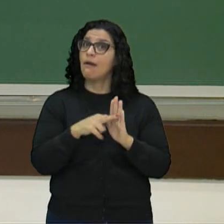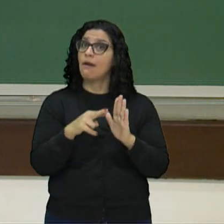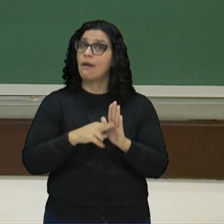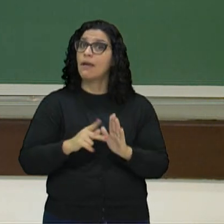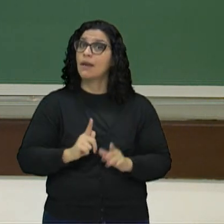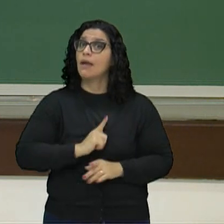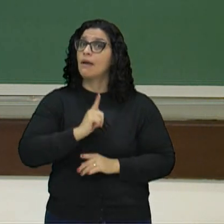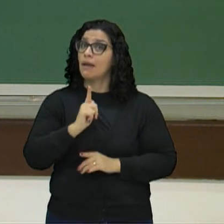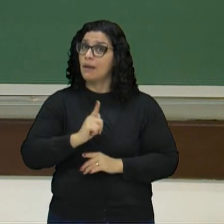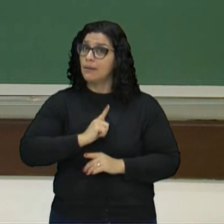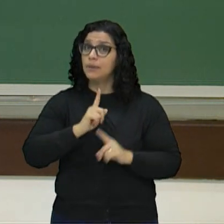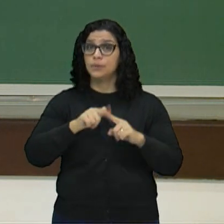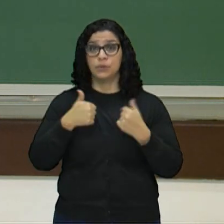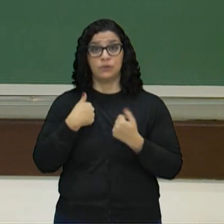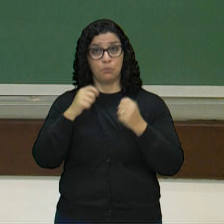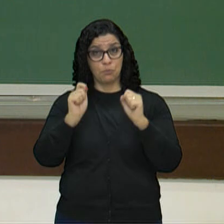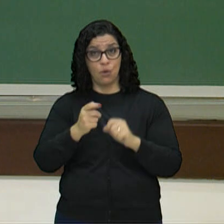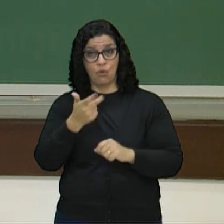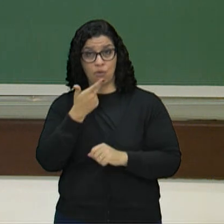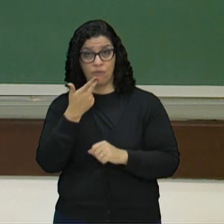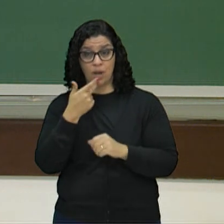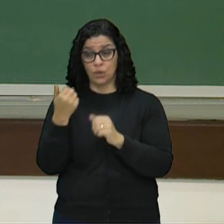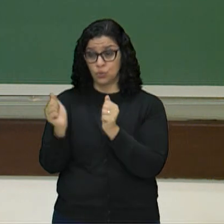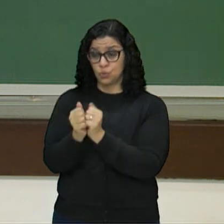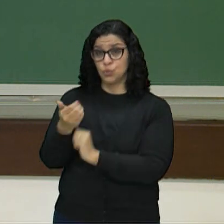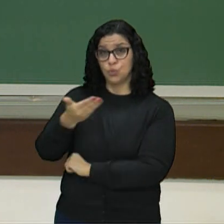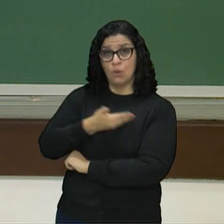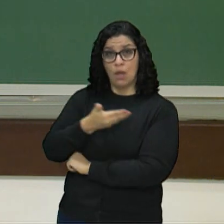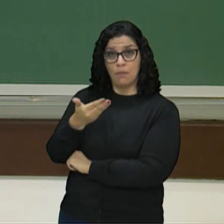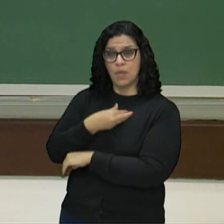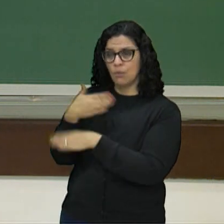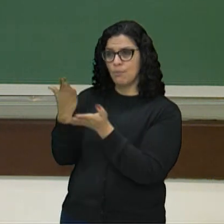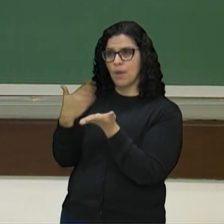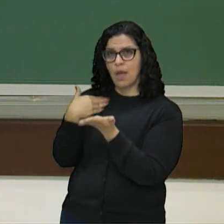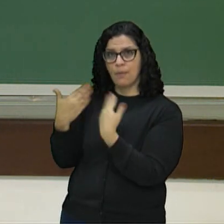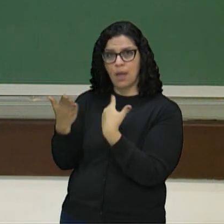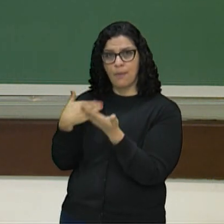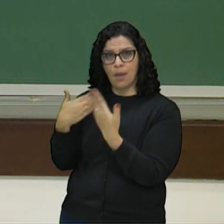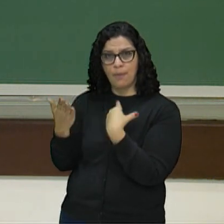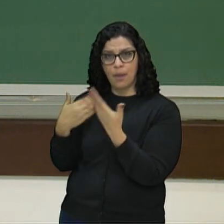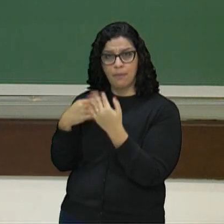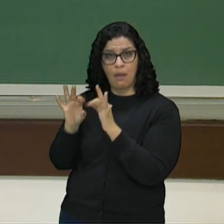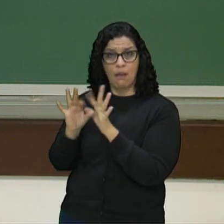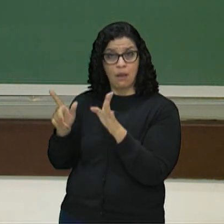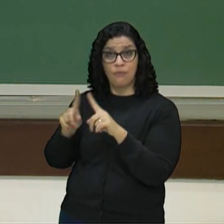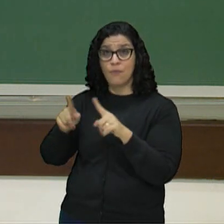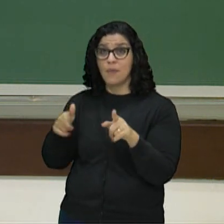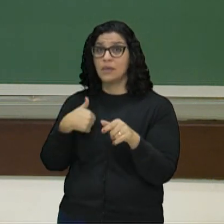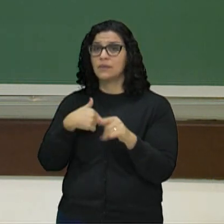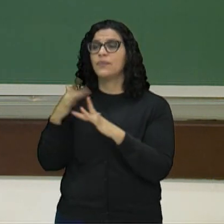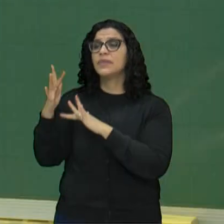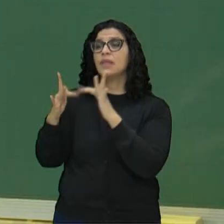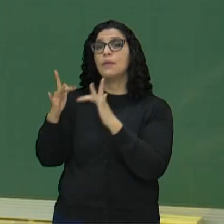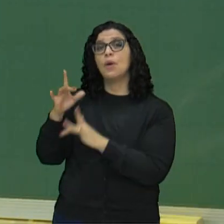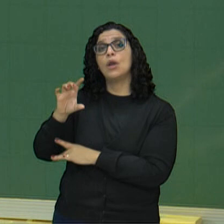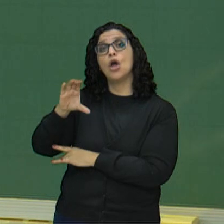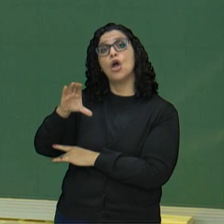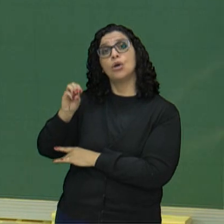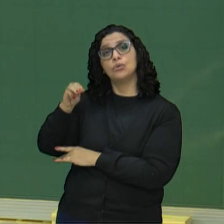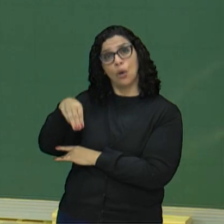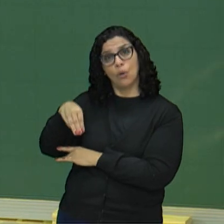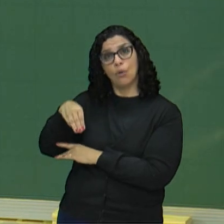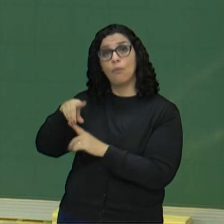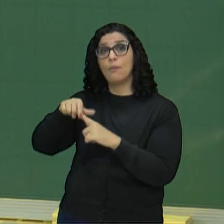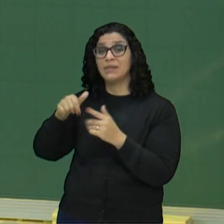Lógico, você pode falar com o coleguinha na conversa, é livre para falar, namora com.